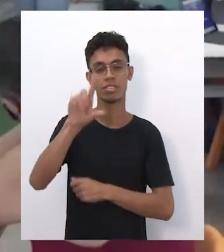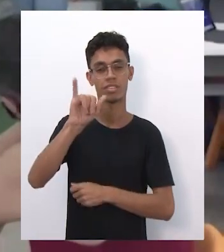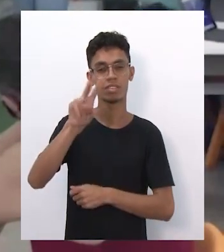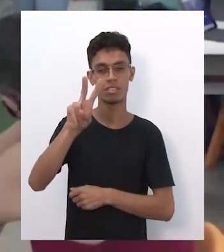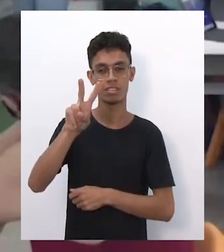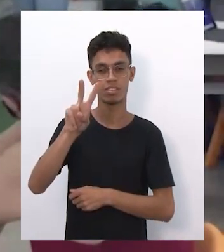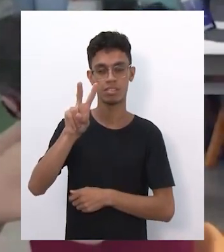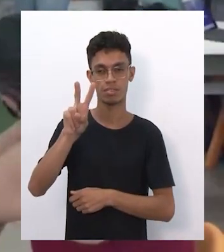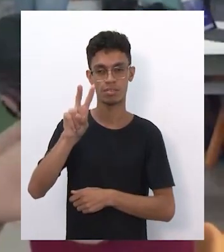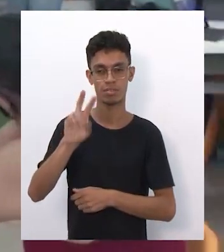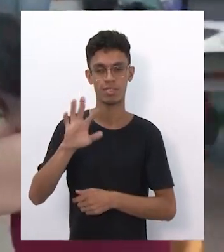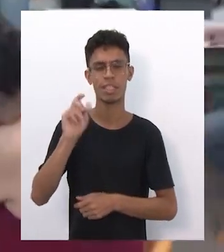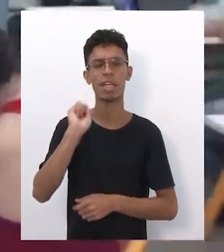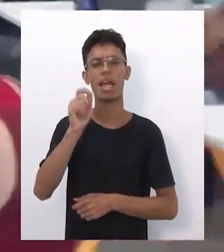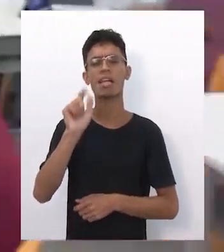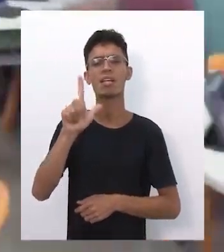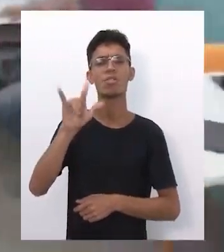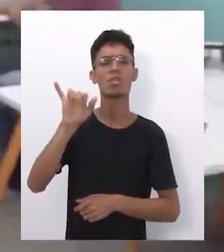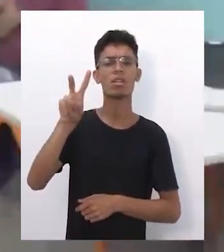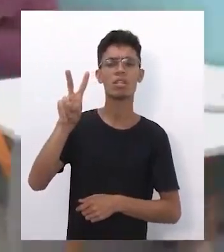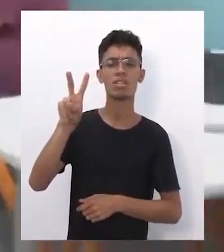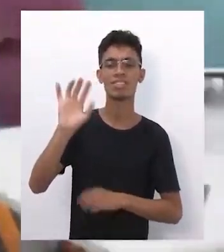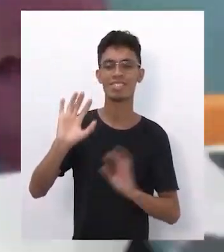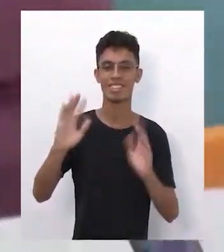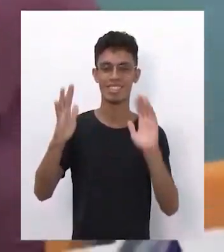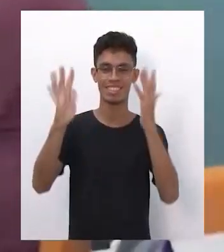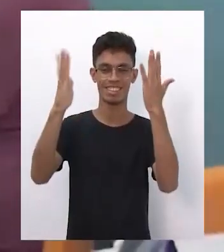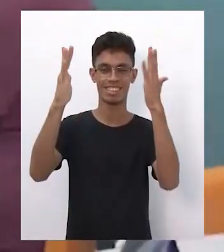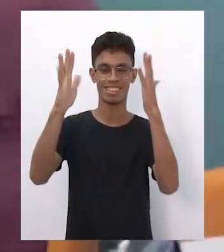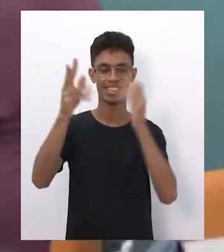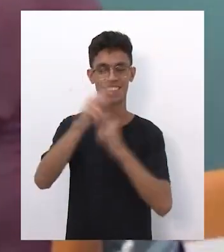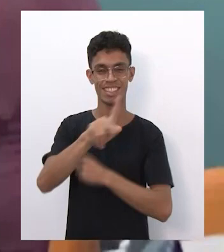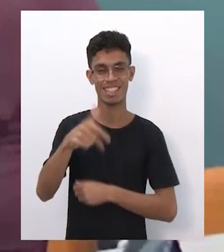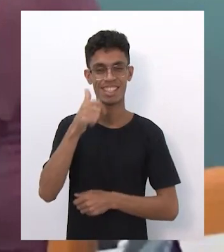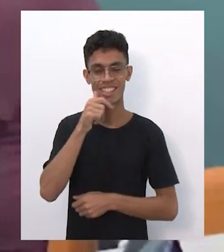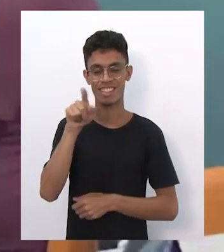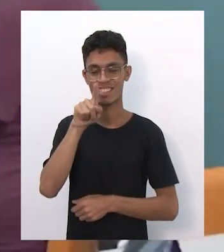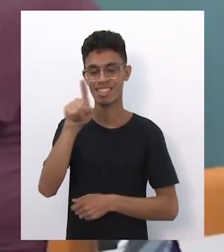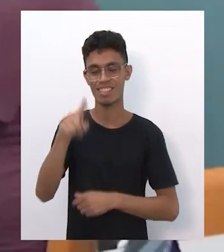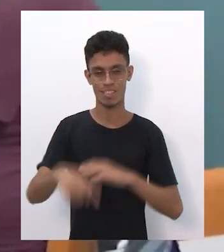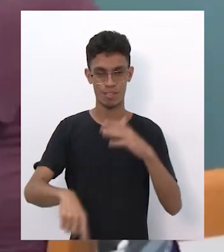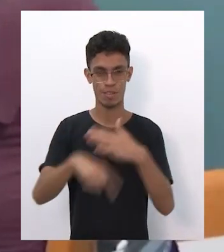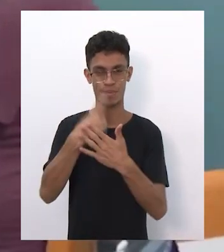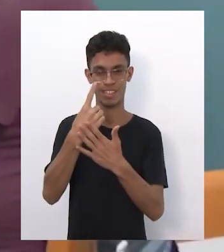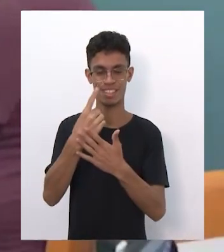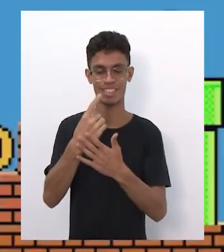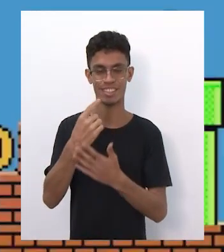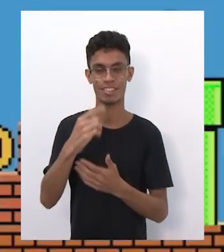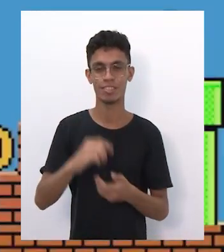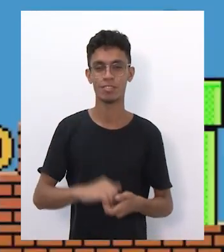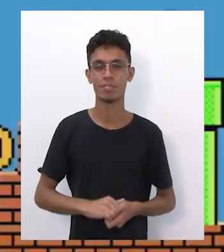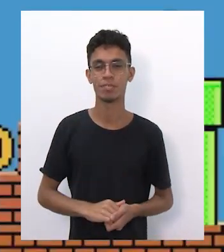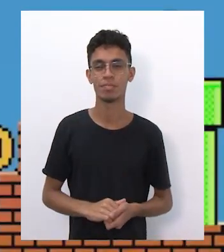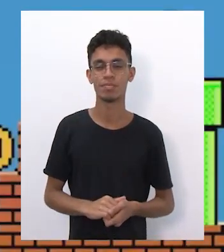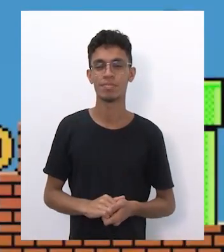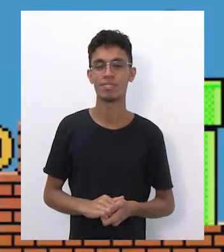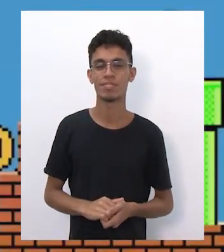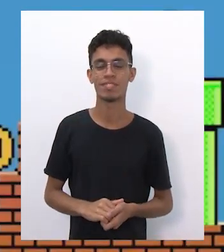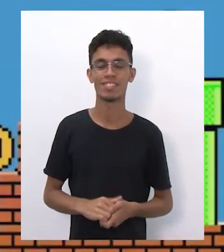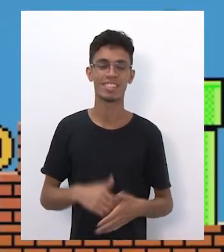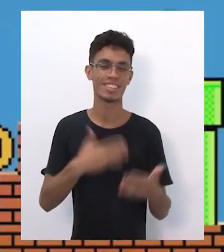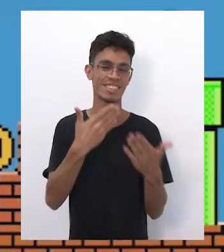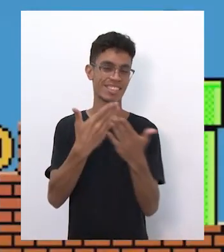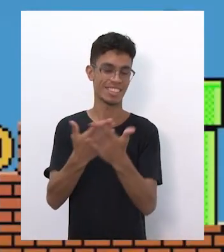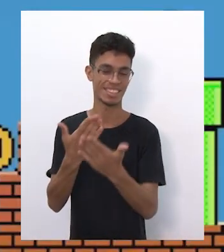Liv. Quem é Liv? Parabéns, professora. Você ficou em primeiro lugar no nosso quiz. Essa